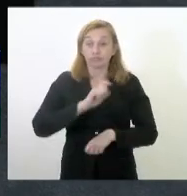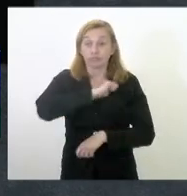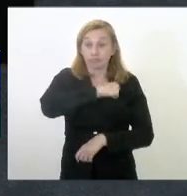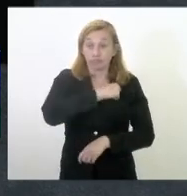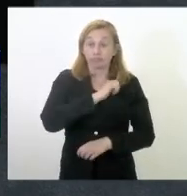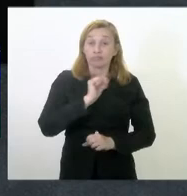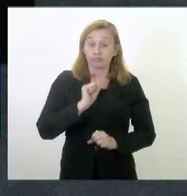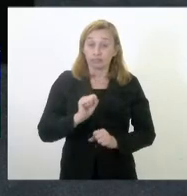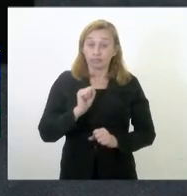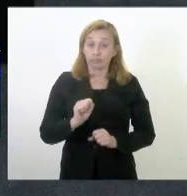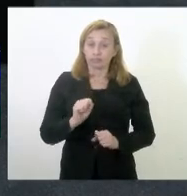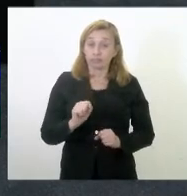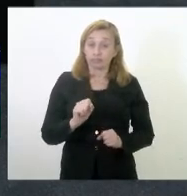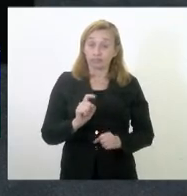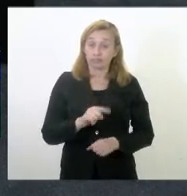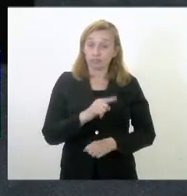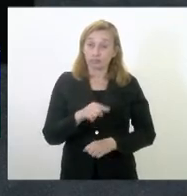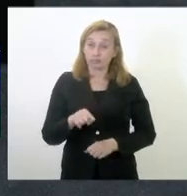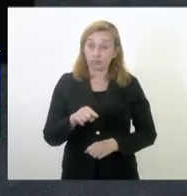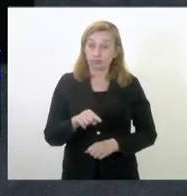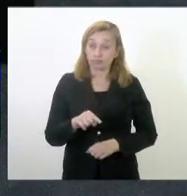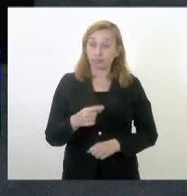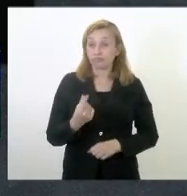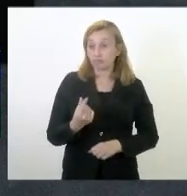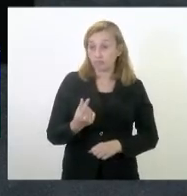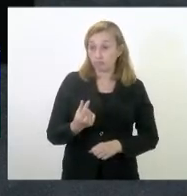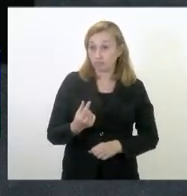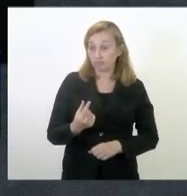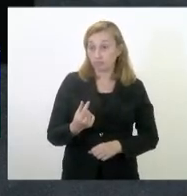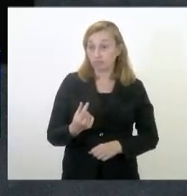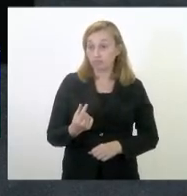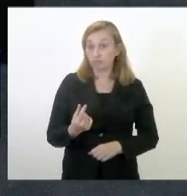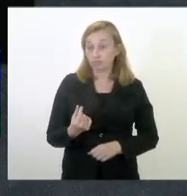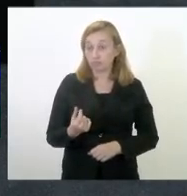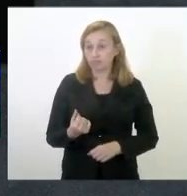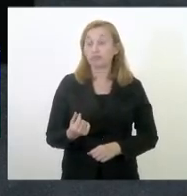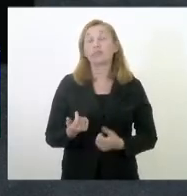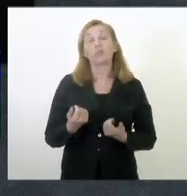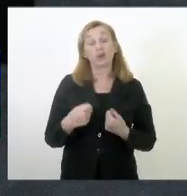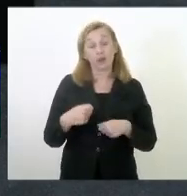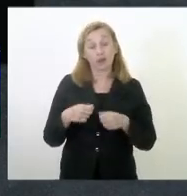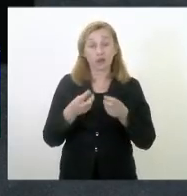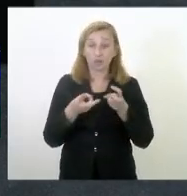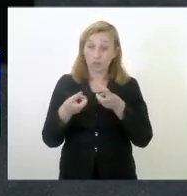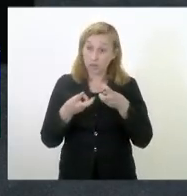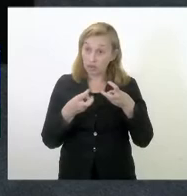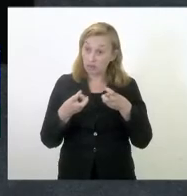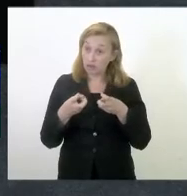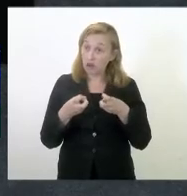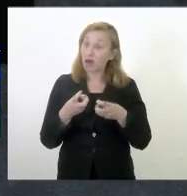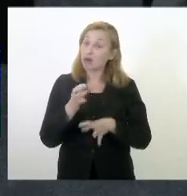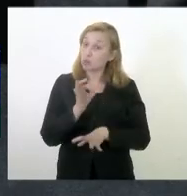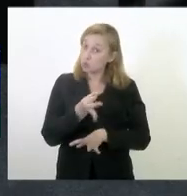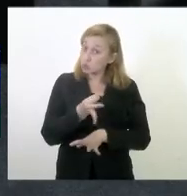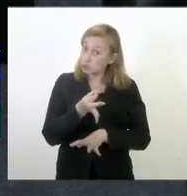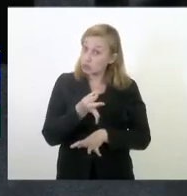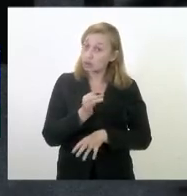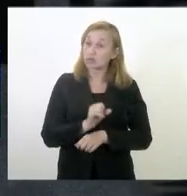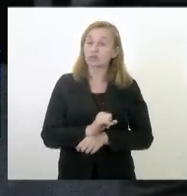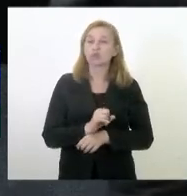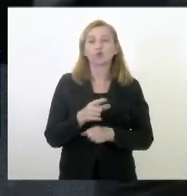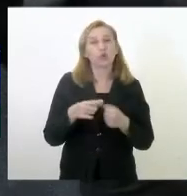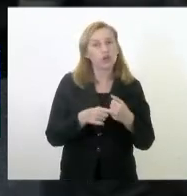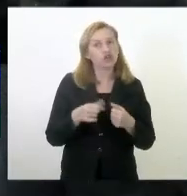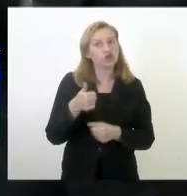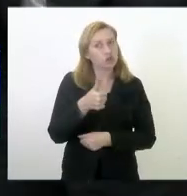de receitas, torna-se necessário a observância dos requisitos previstos no